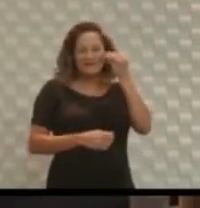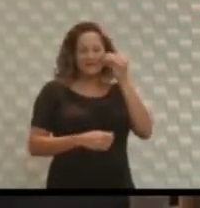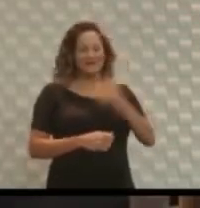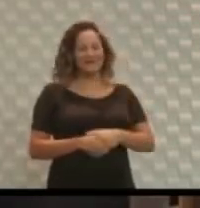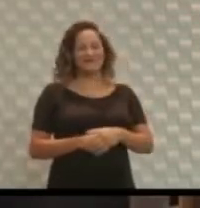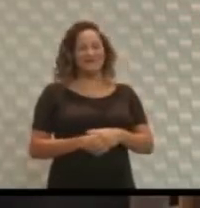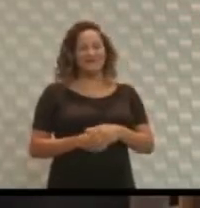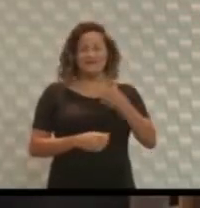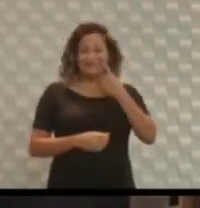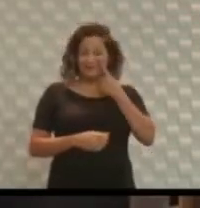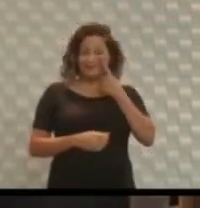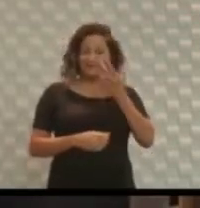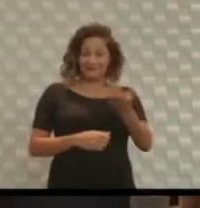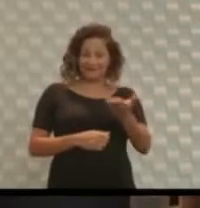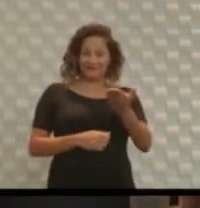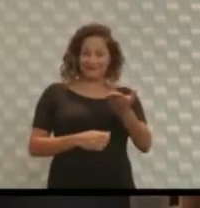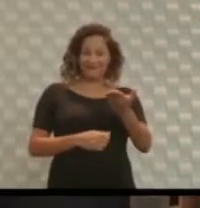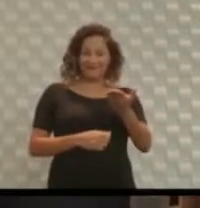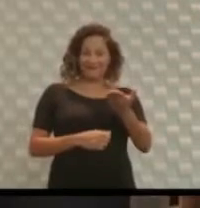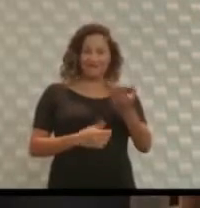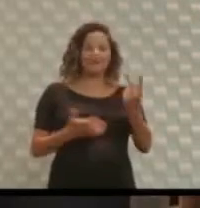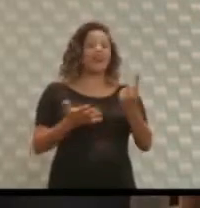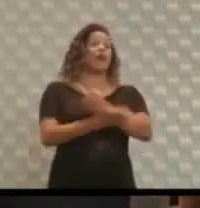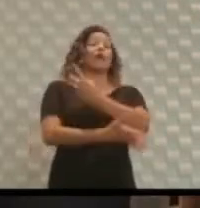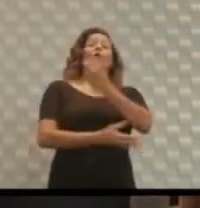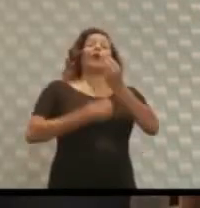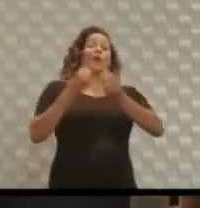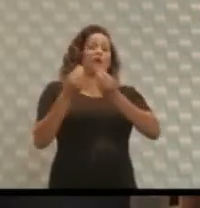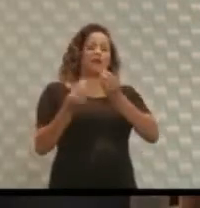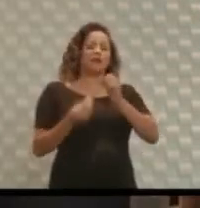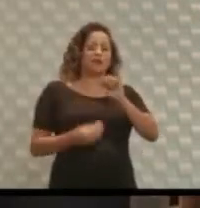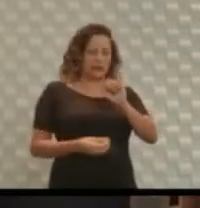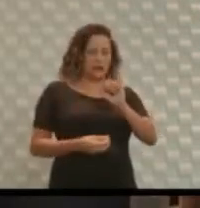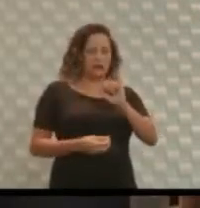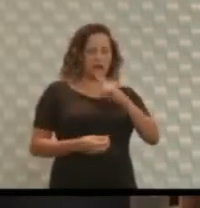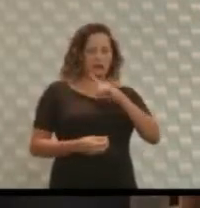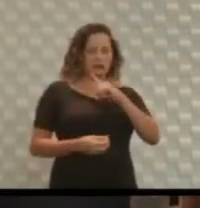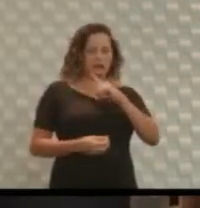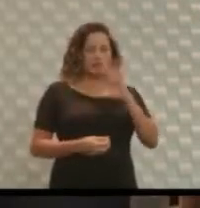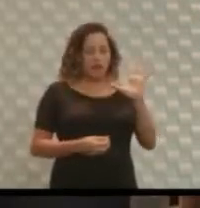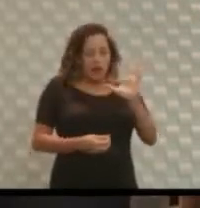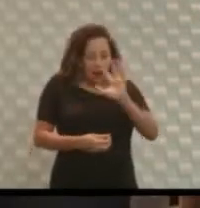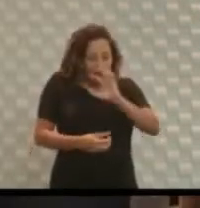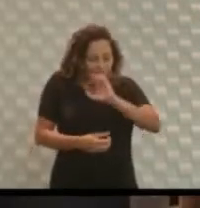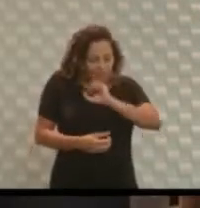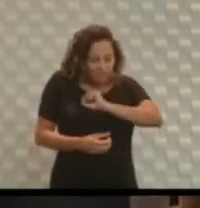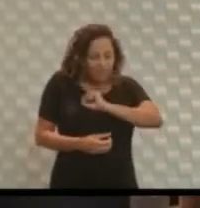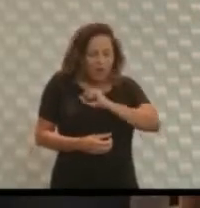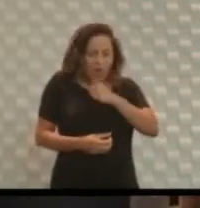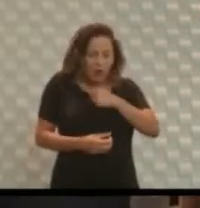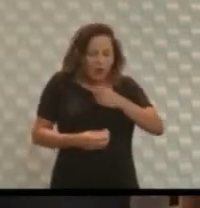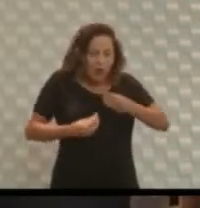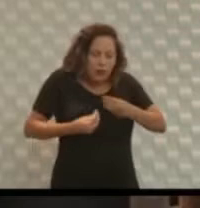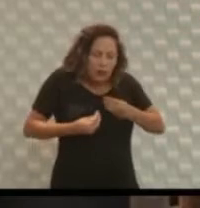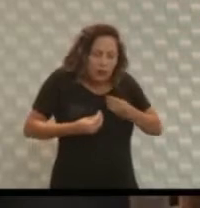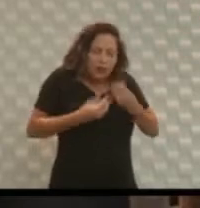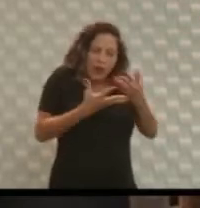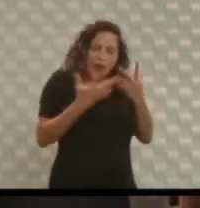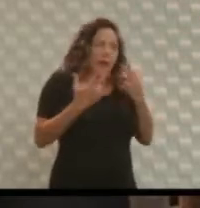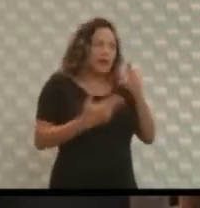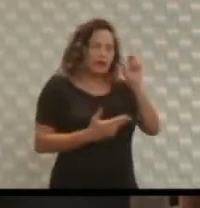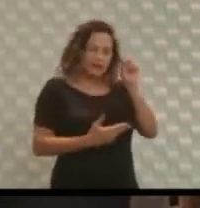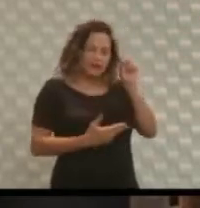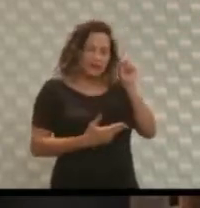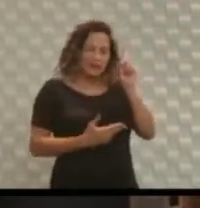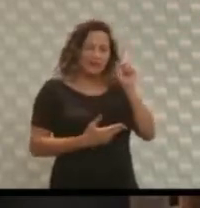Vocês veem como que a dinâmica acontece? Se você ama o amor de Deus onde você doa, e